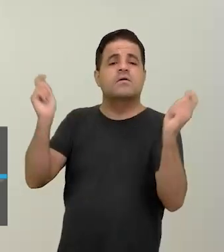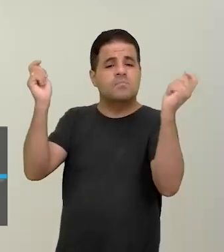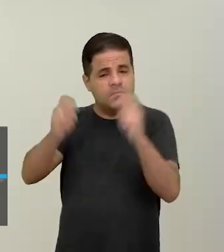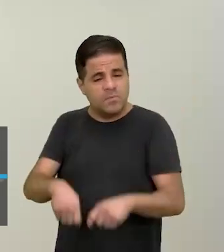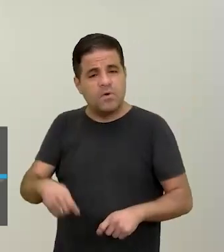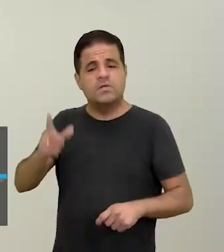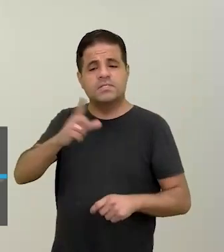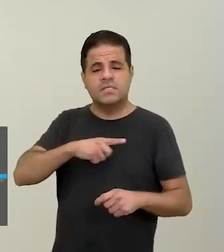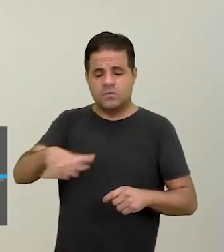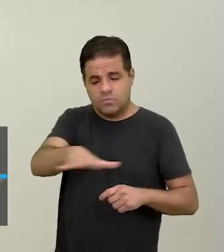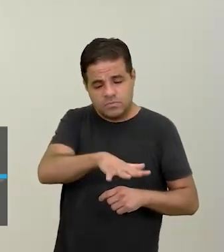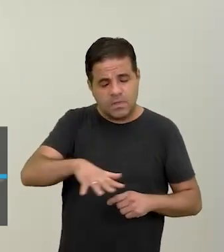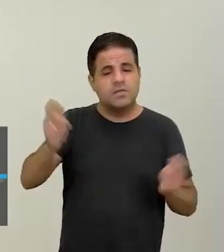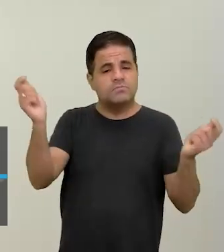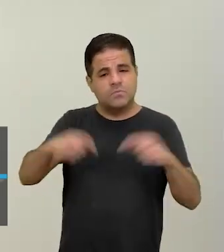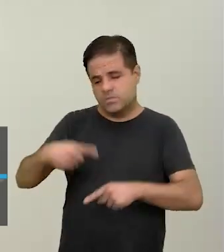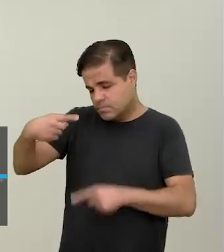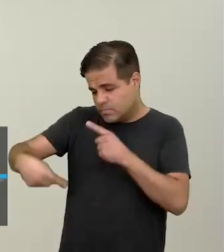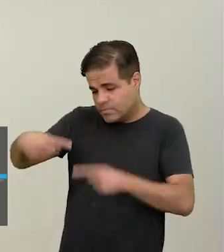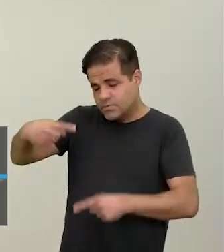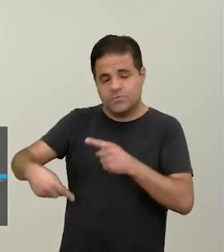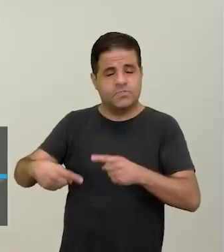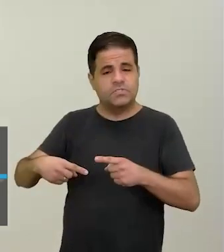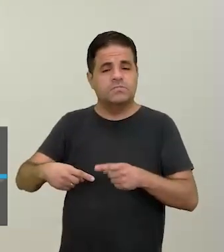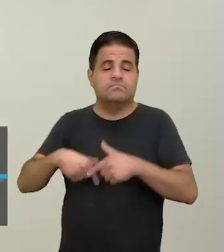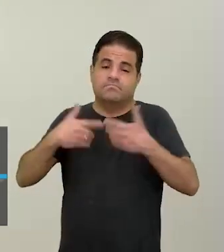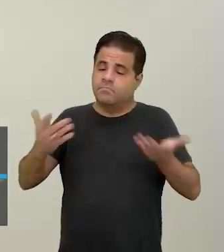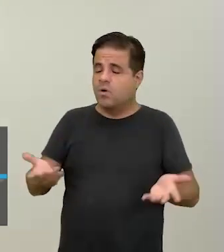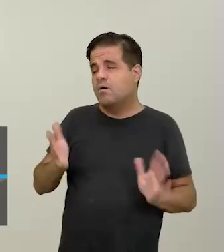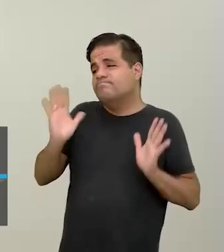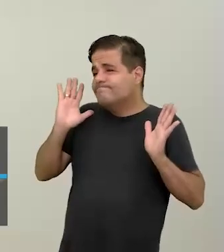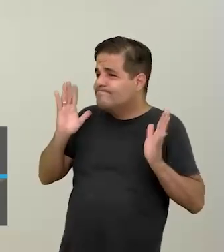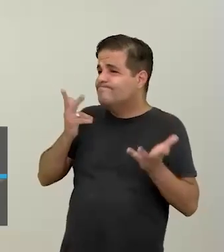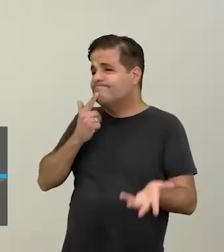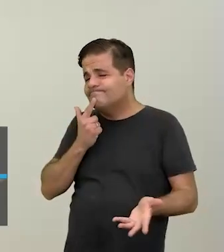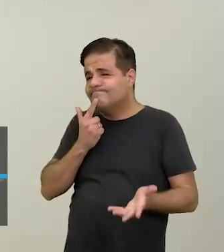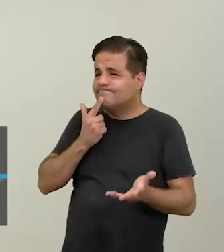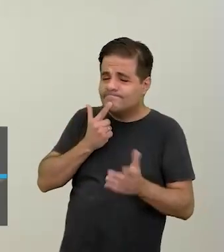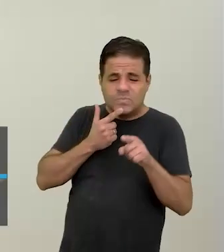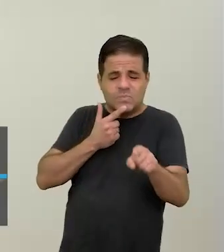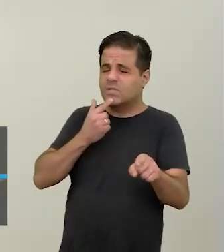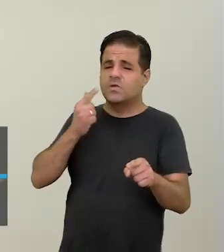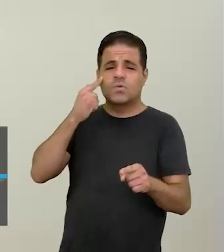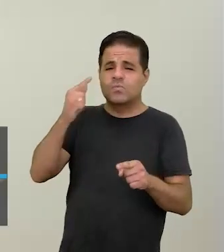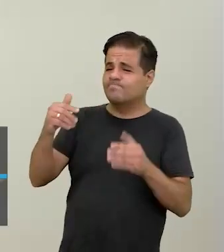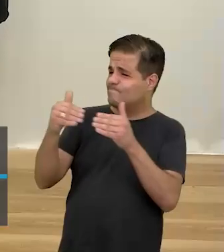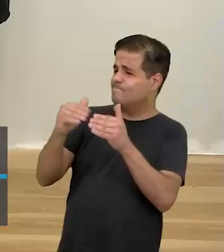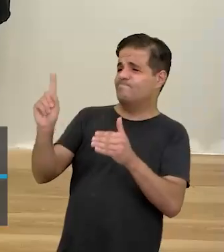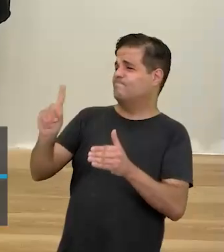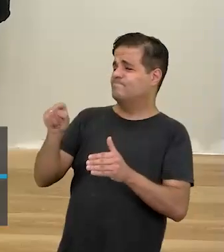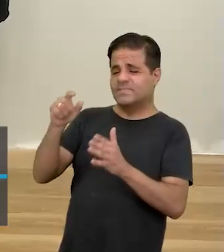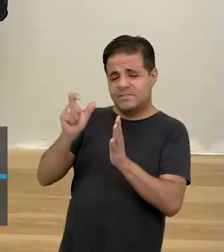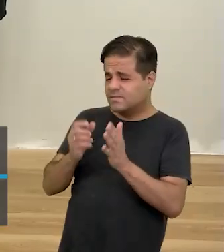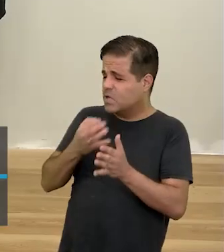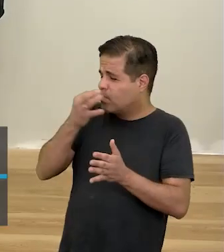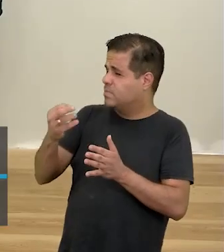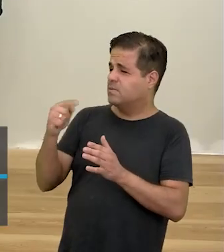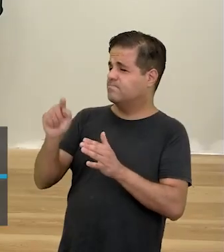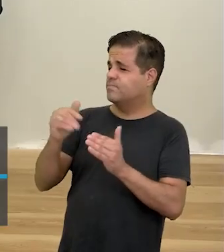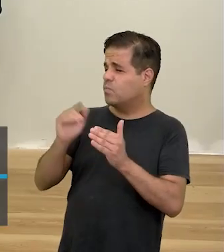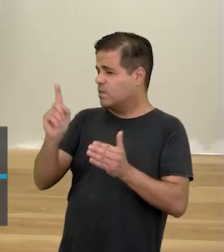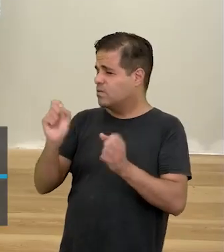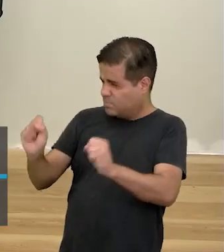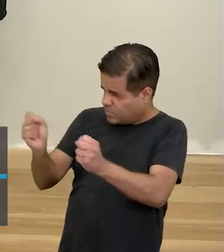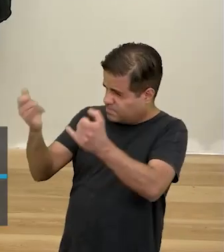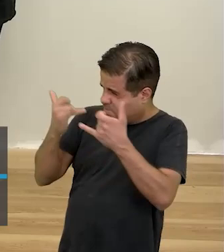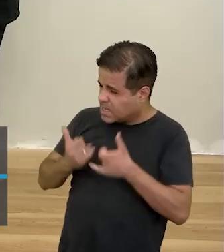possa também ter um espaço para discutir, né? Tipo, olha, tia, essa parte aqui eu não concordo com você, né? Então, você